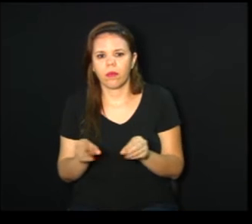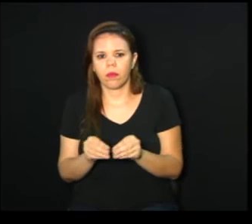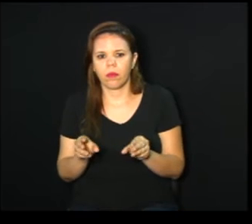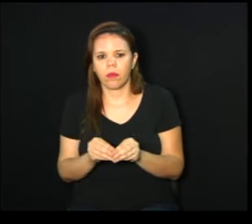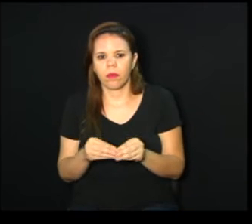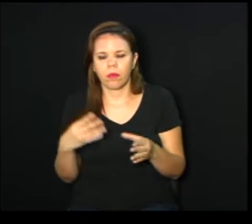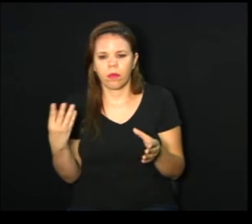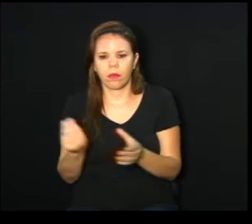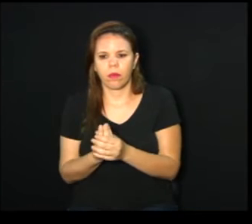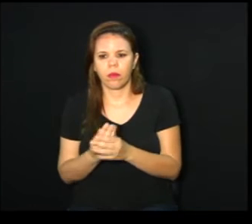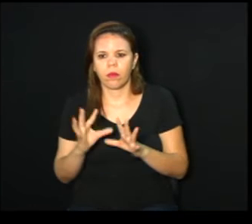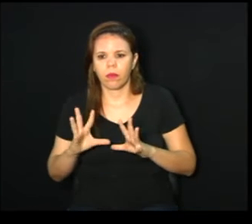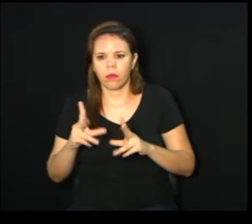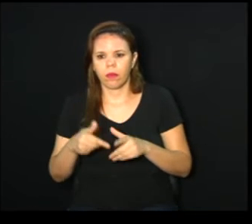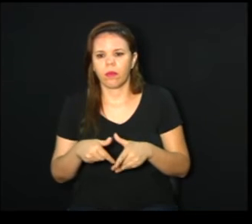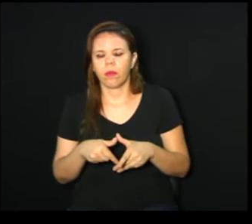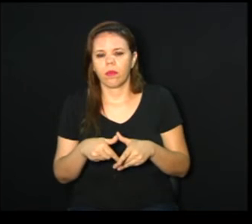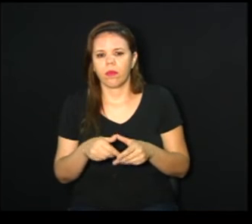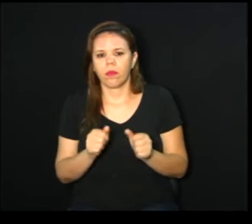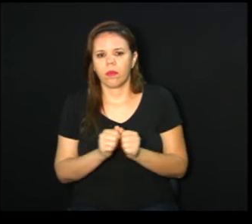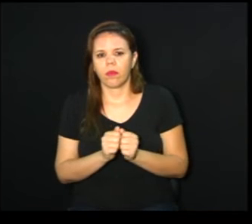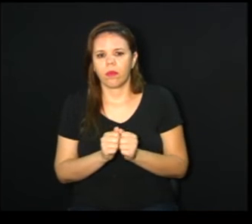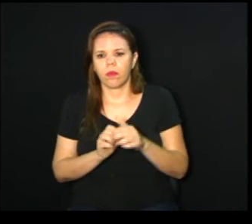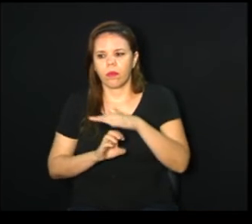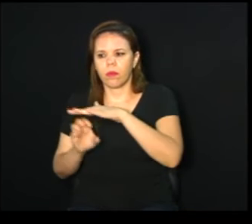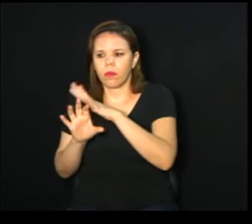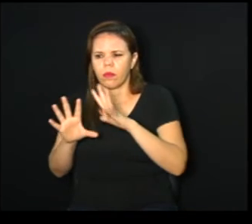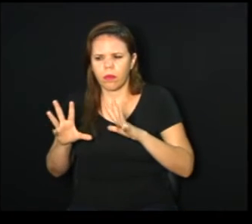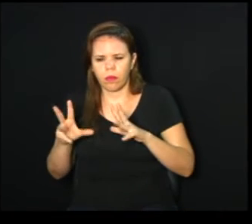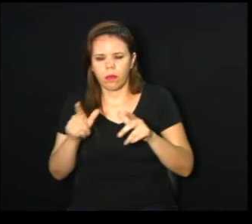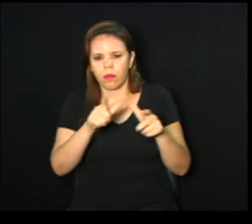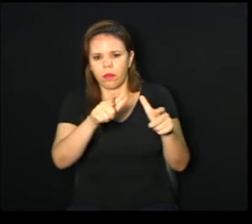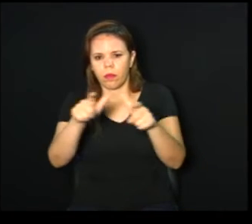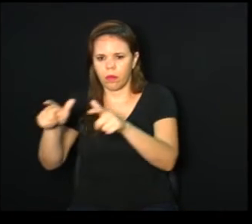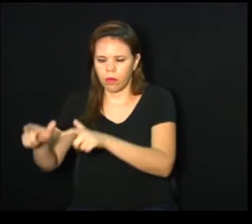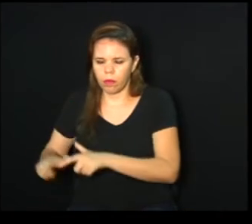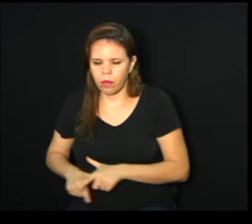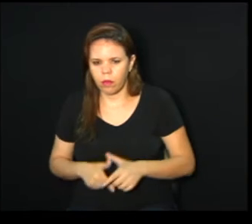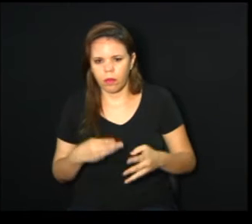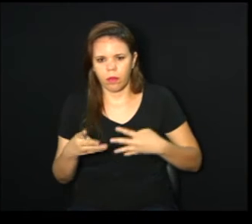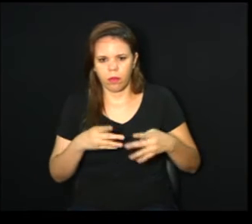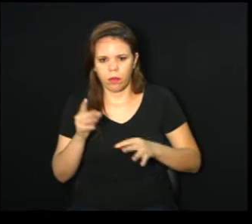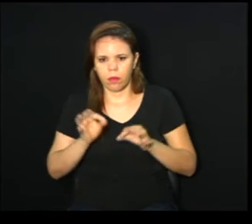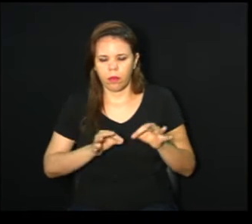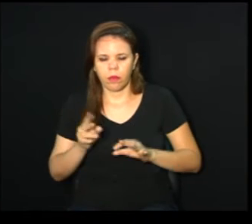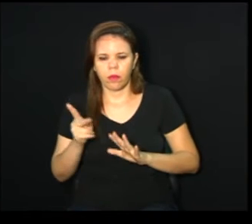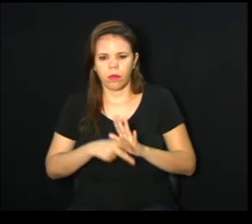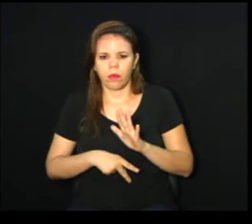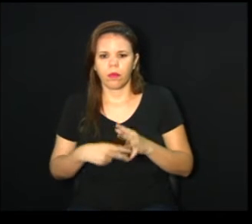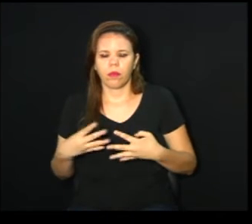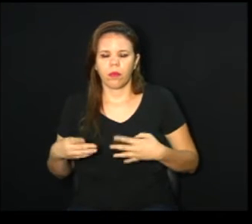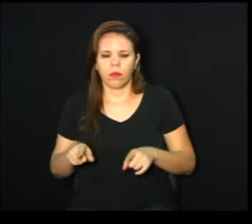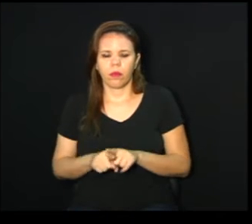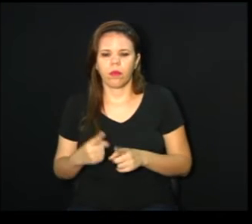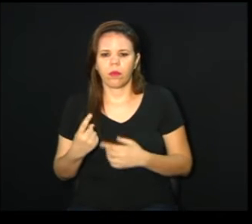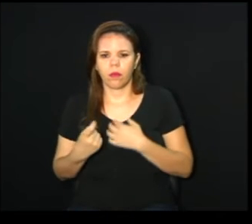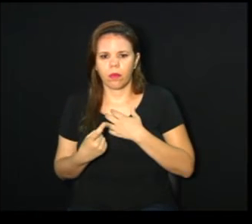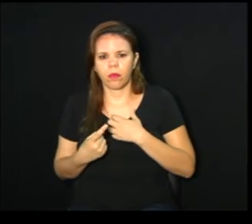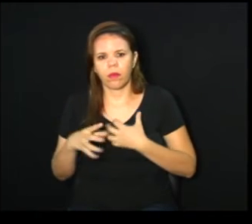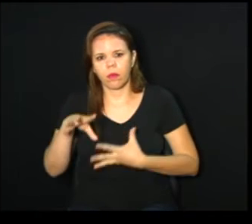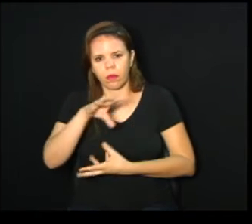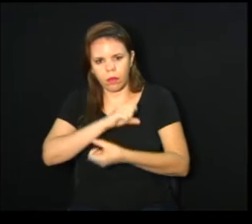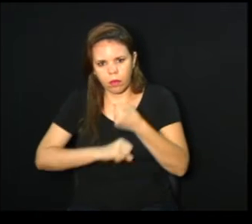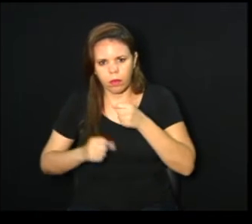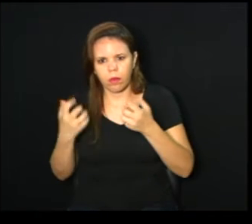o contexto de Barão Geraldo com esse projeto, dentro daquele ciclo de 5 ações que eu passei inicialmente, em um único ecossistema que